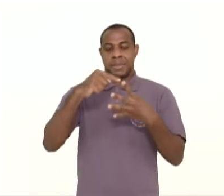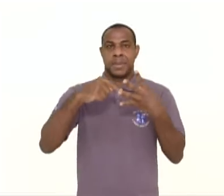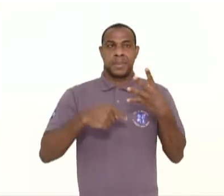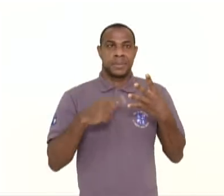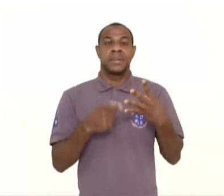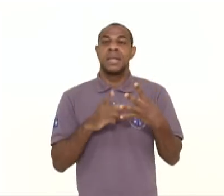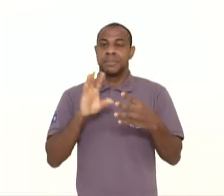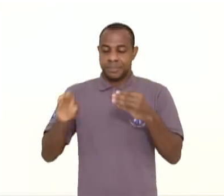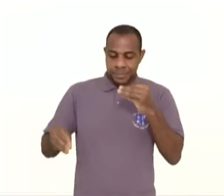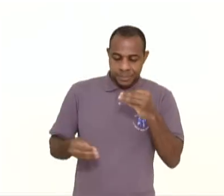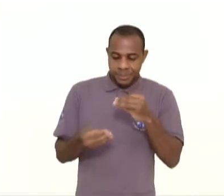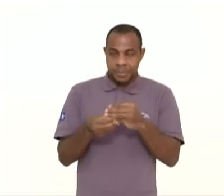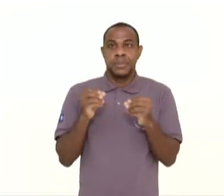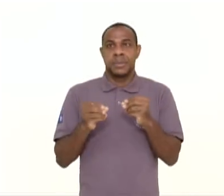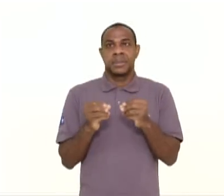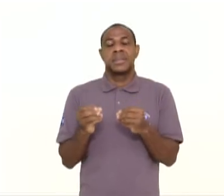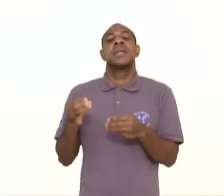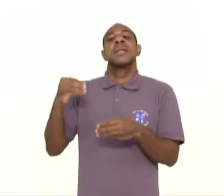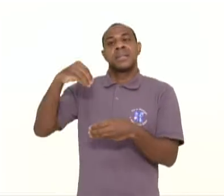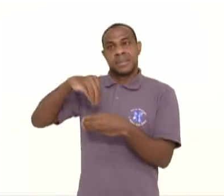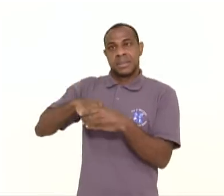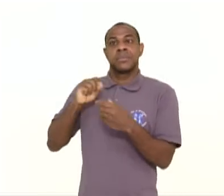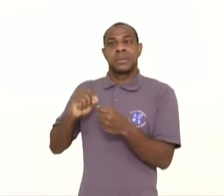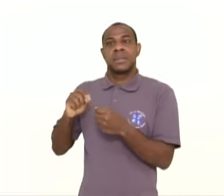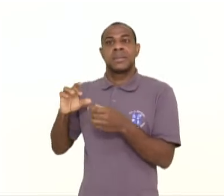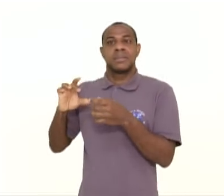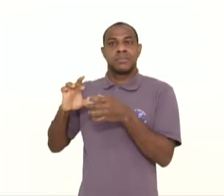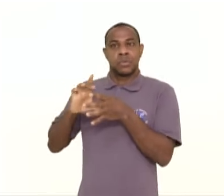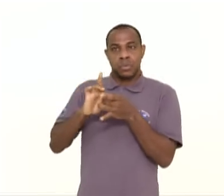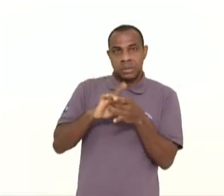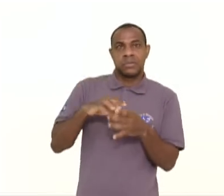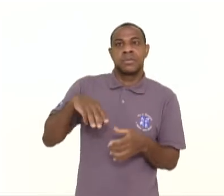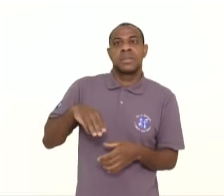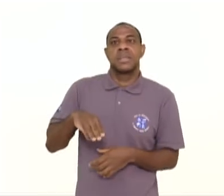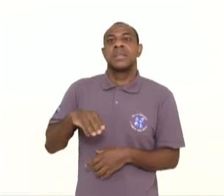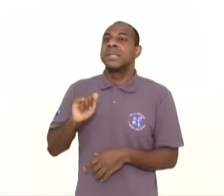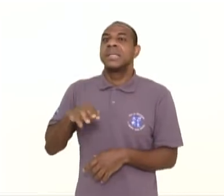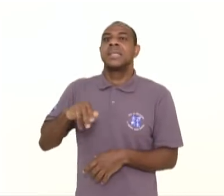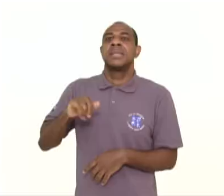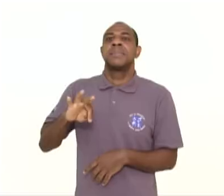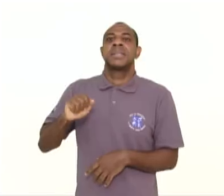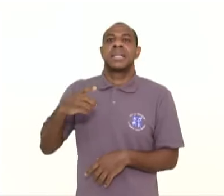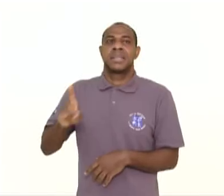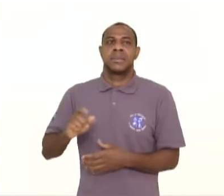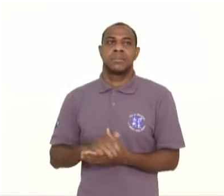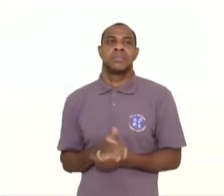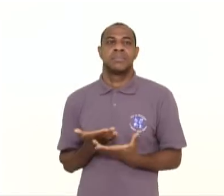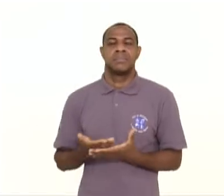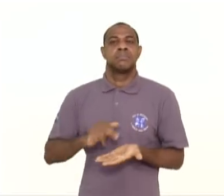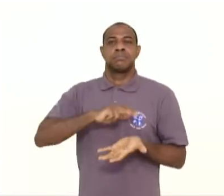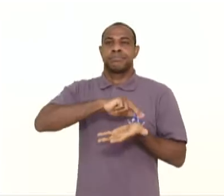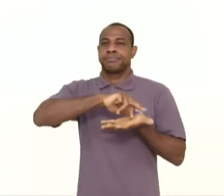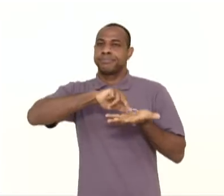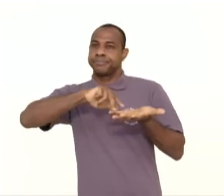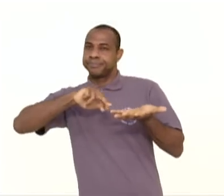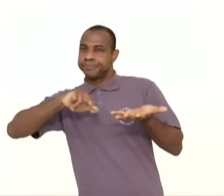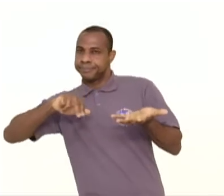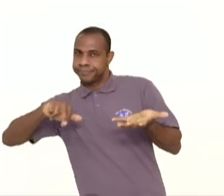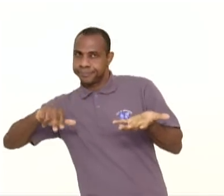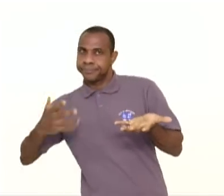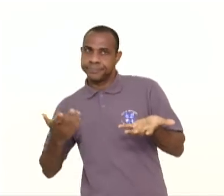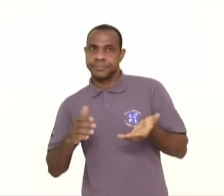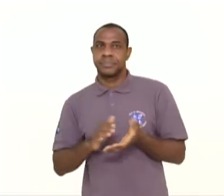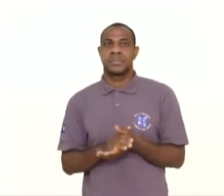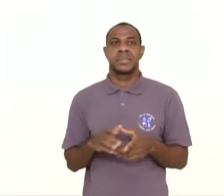fazem parte, que é a ampliação de possibilidades expressivas, a utilização de diversos gestos, né?